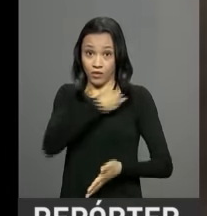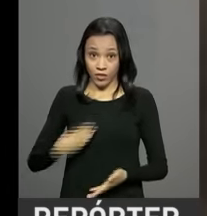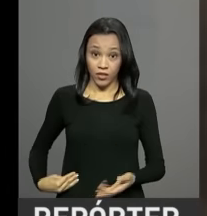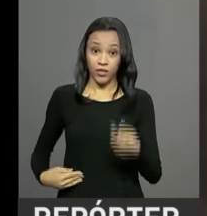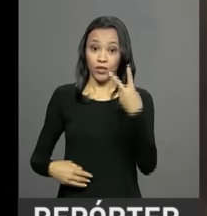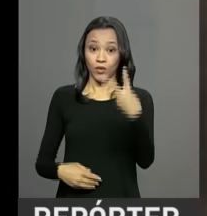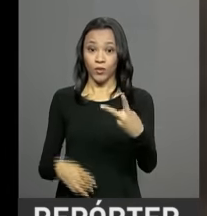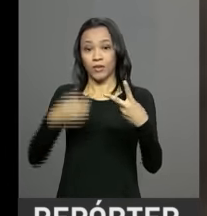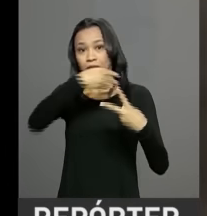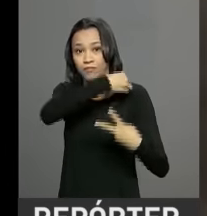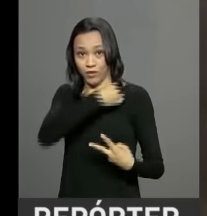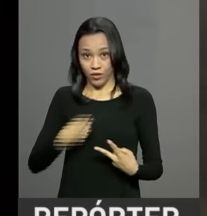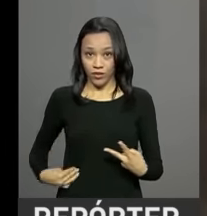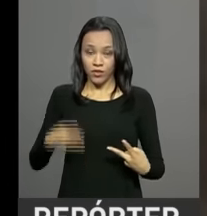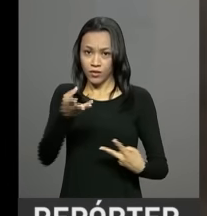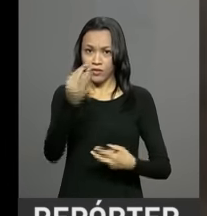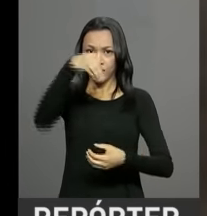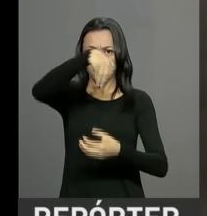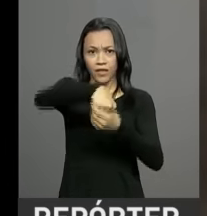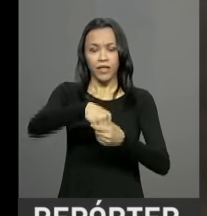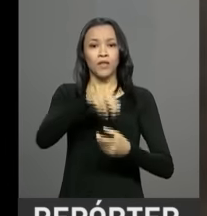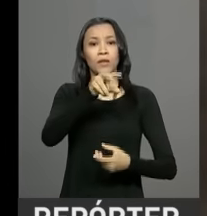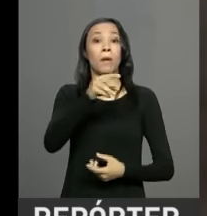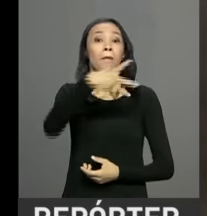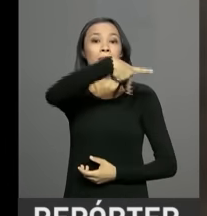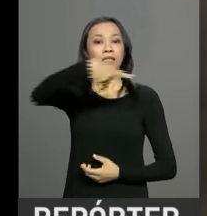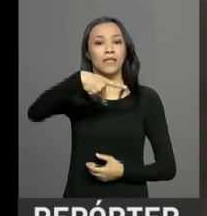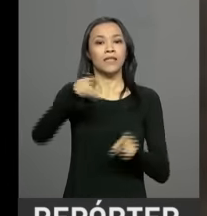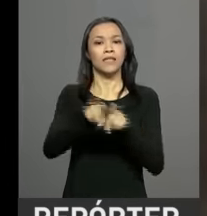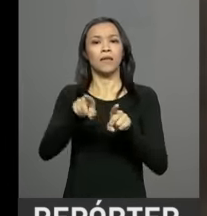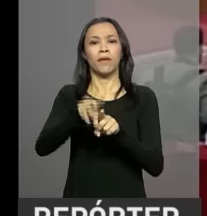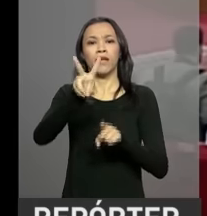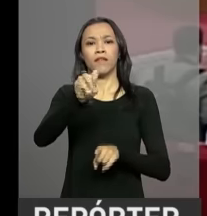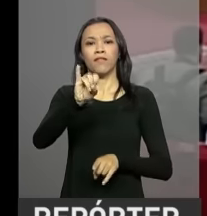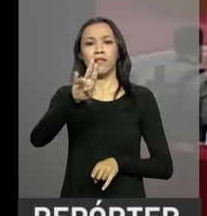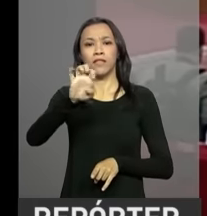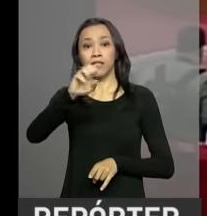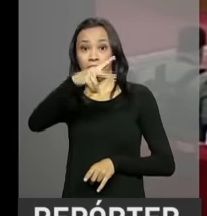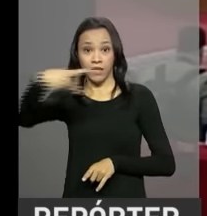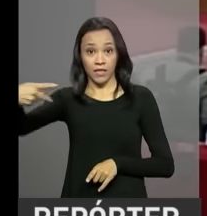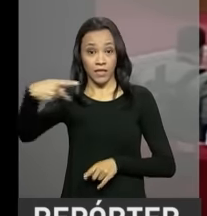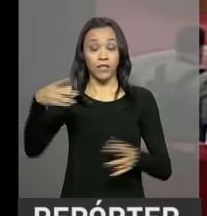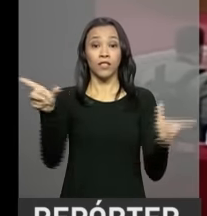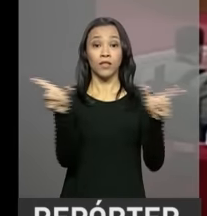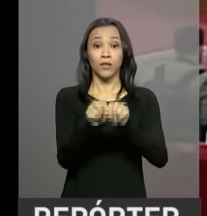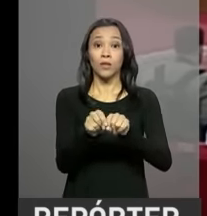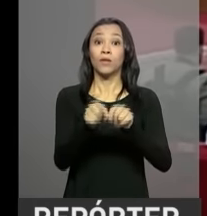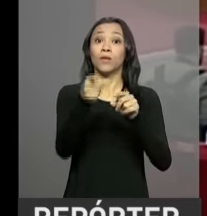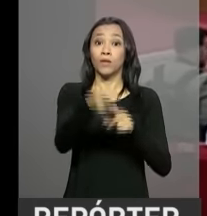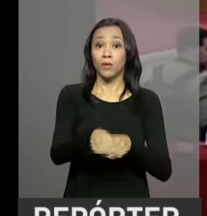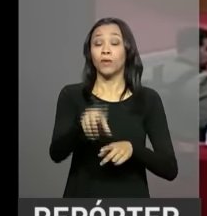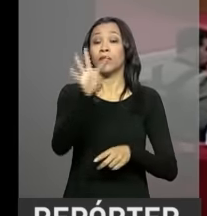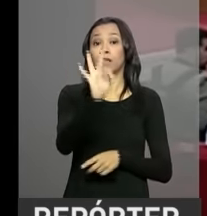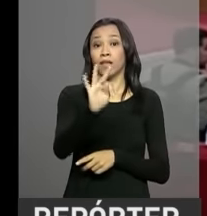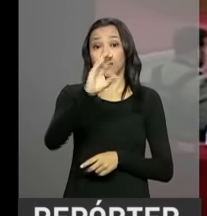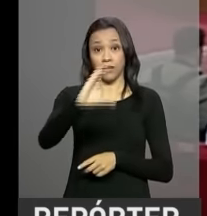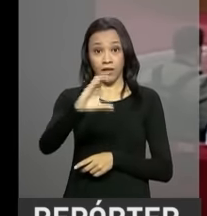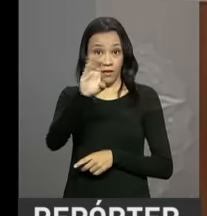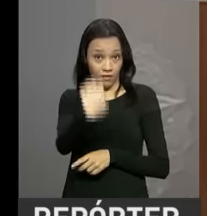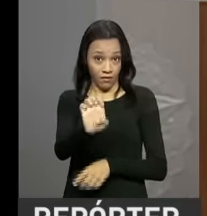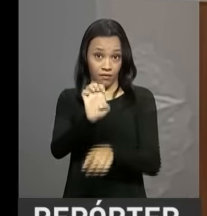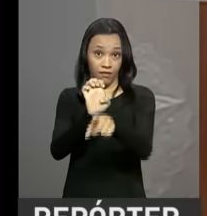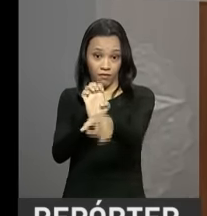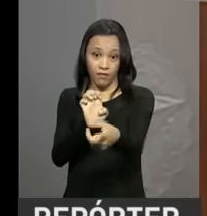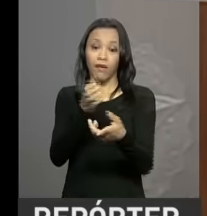fux à frente da presidência e vice-presidência respectivamente do Tribunal Superior Eleitoral essa cerimônia